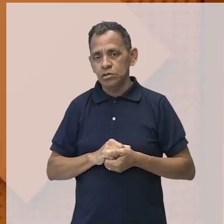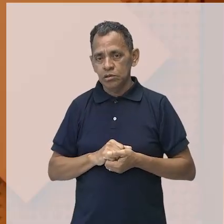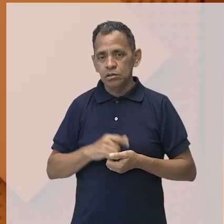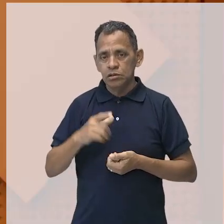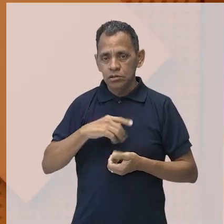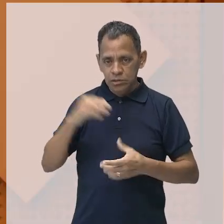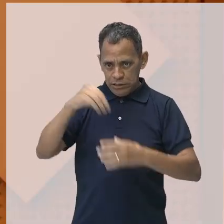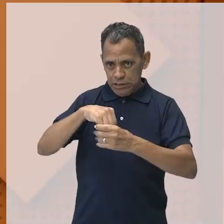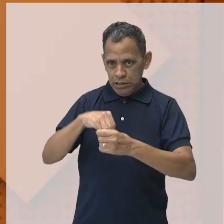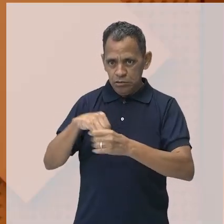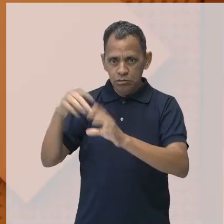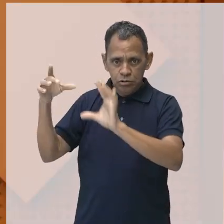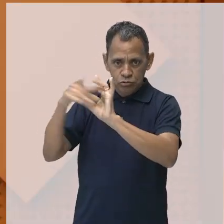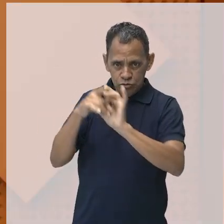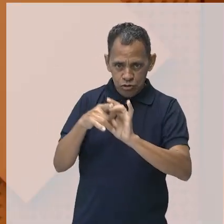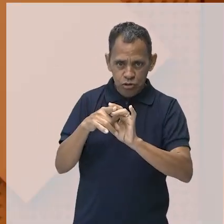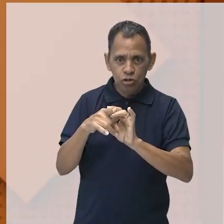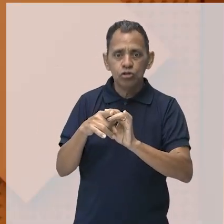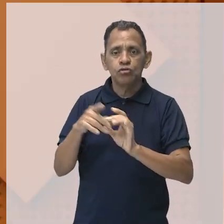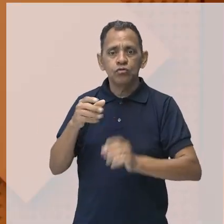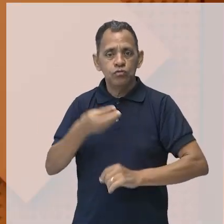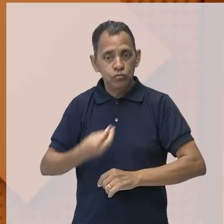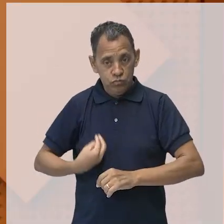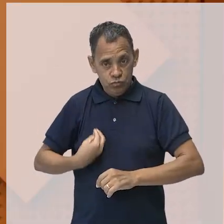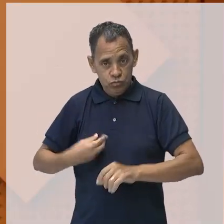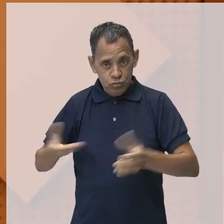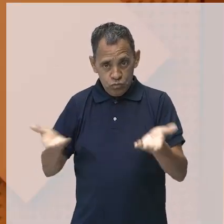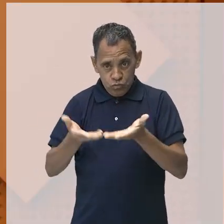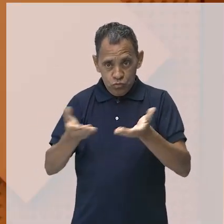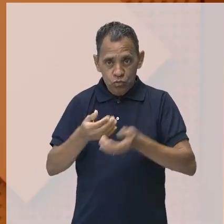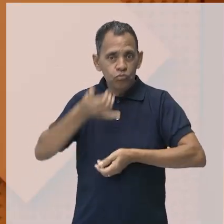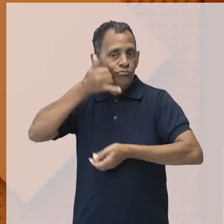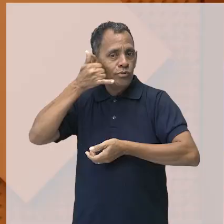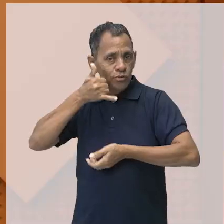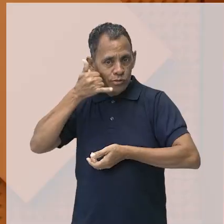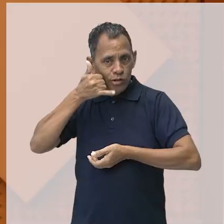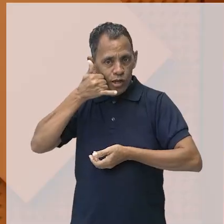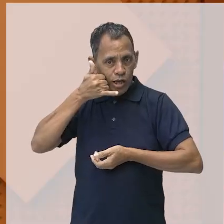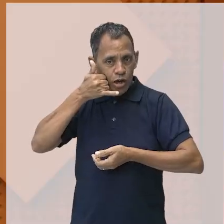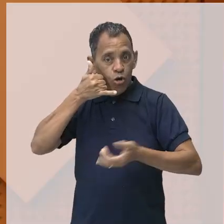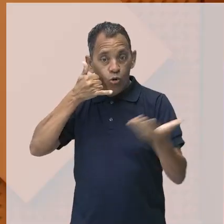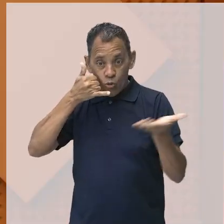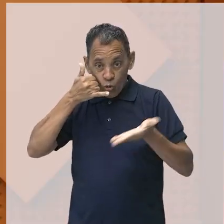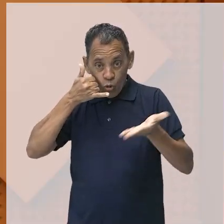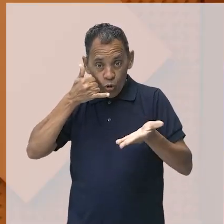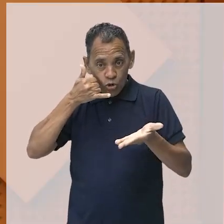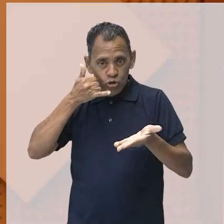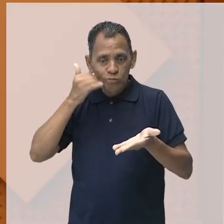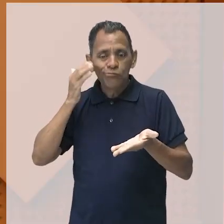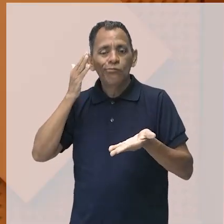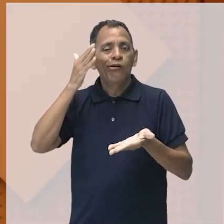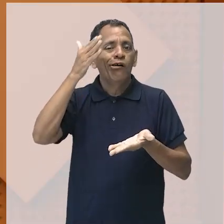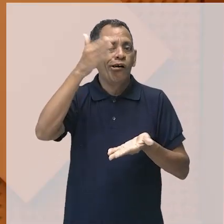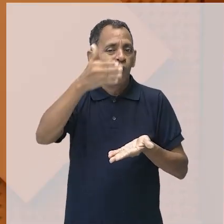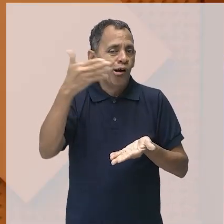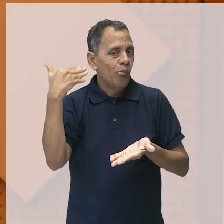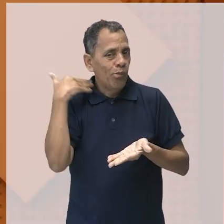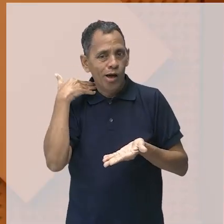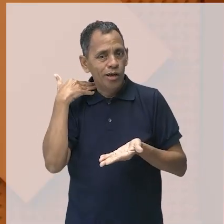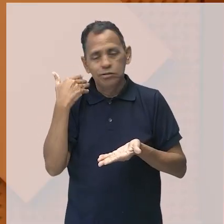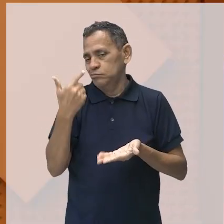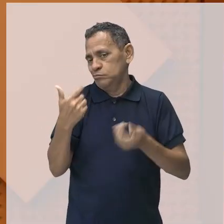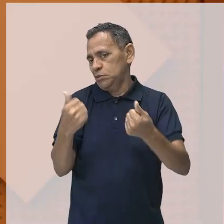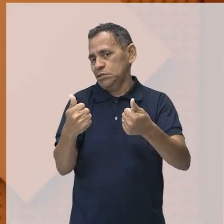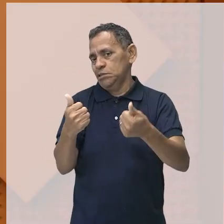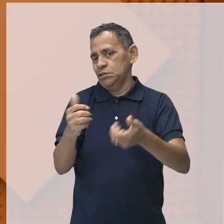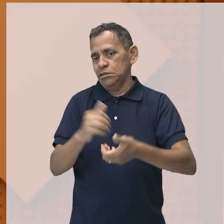a gente vive de smartphones e de aplicativos, hoje, por exemplo, a gente não precisa ir a uma agência